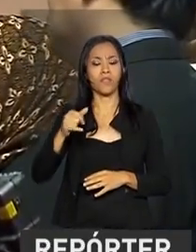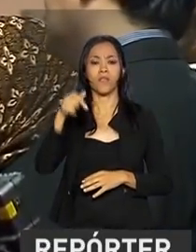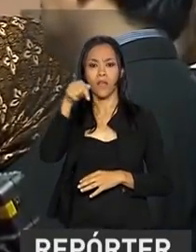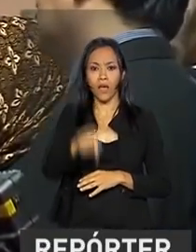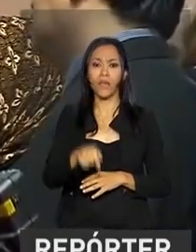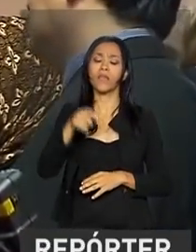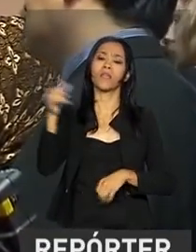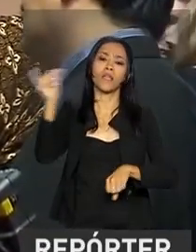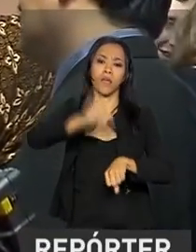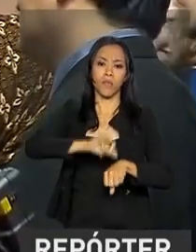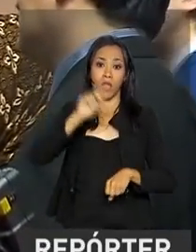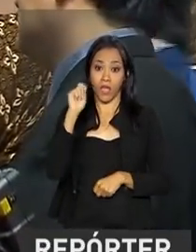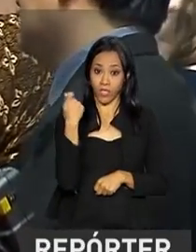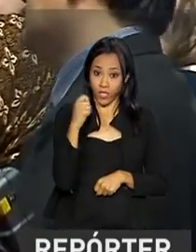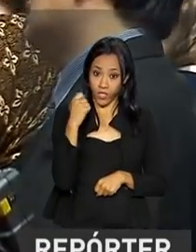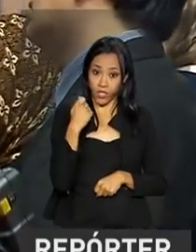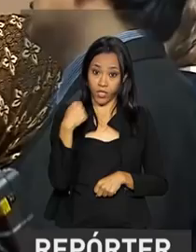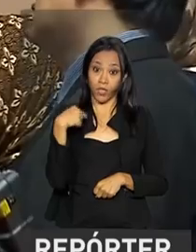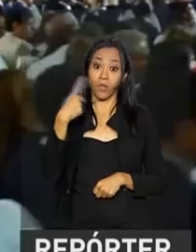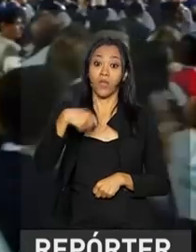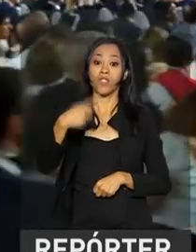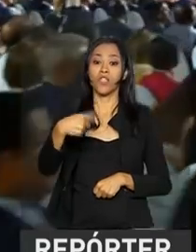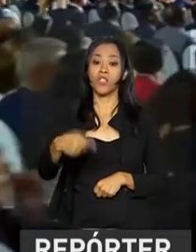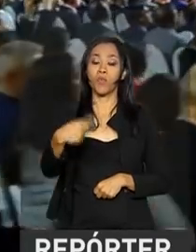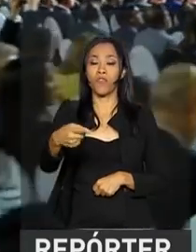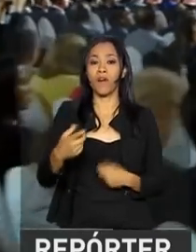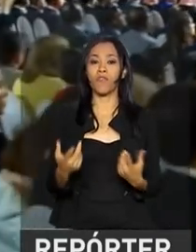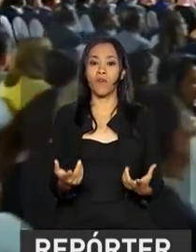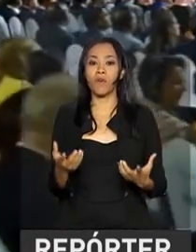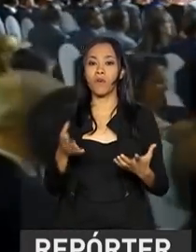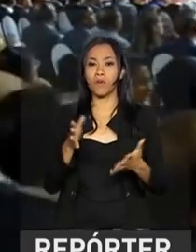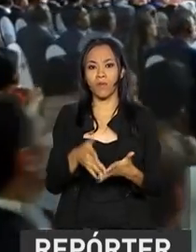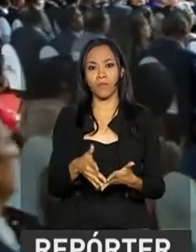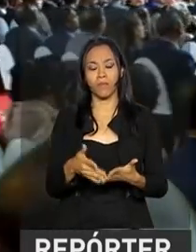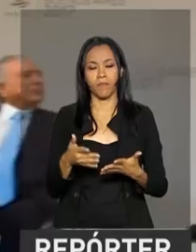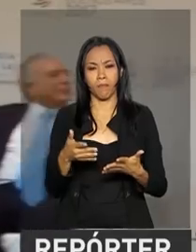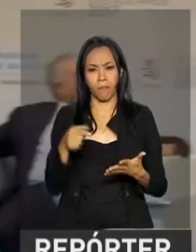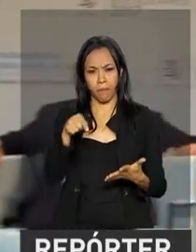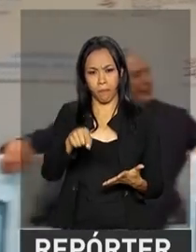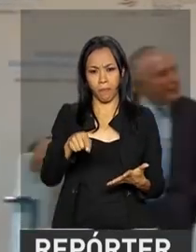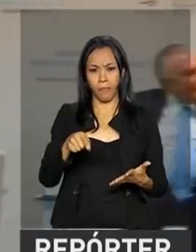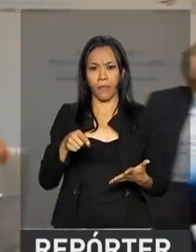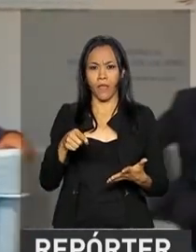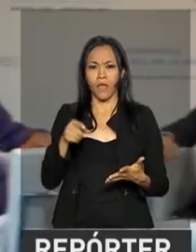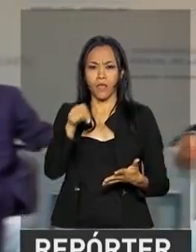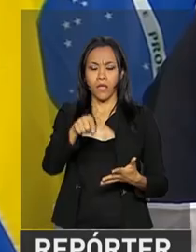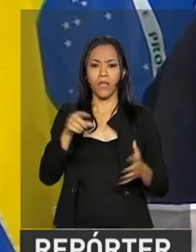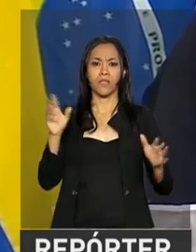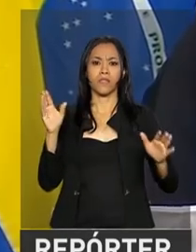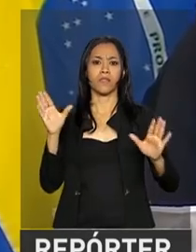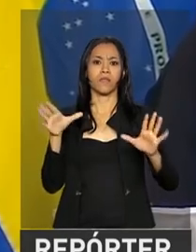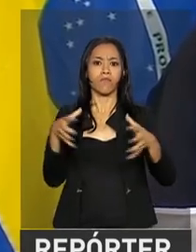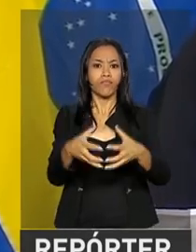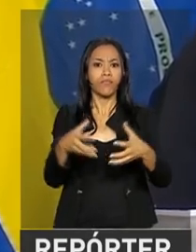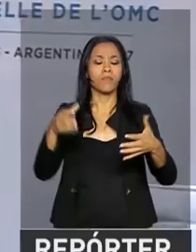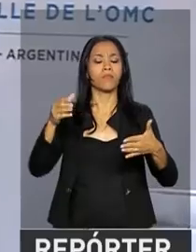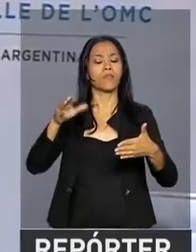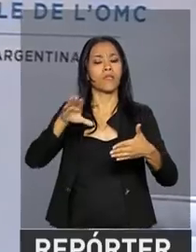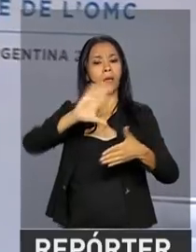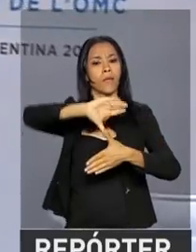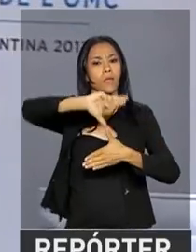aires na argentina nos próximos dias na abertura do encontro os chefes de estado da américa do sul assinaram um compromisso